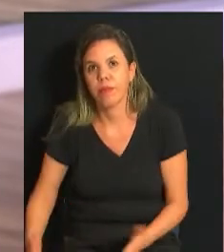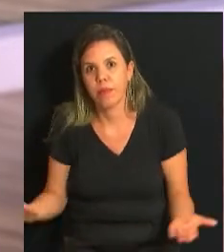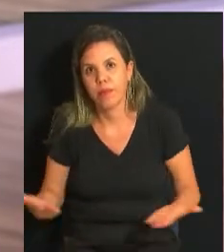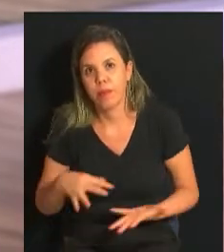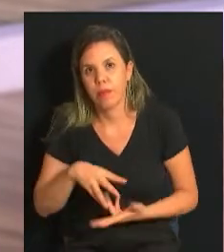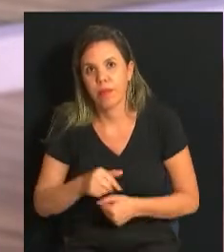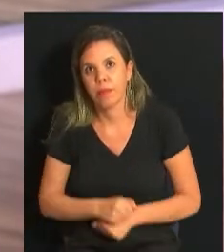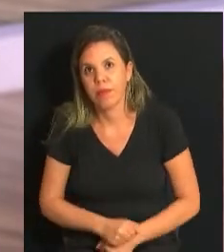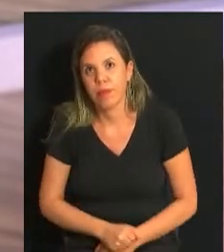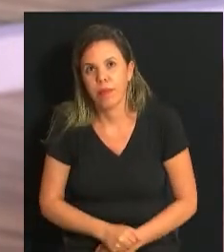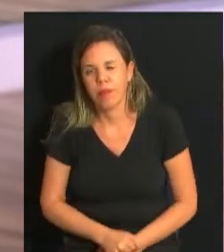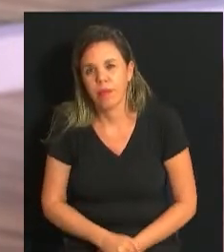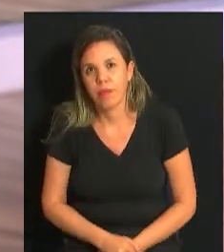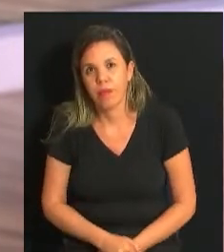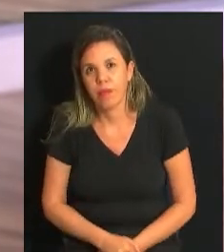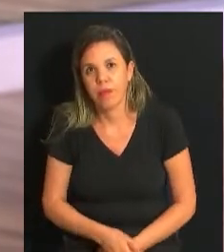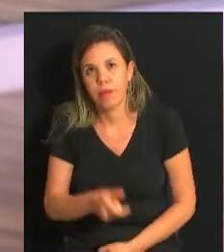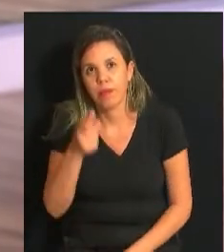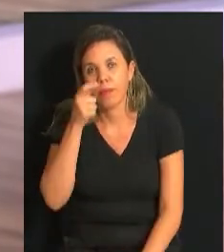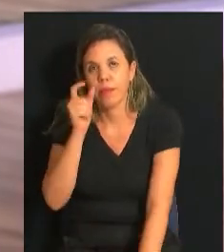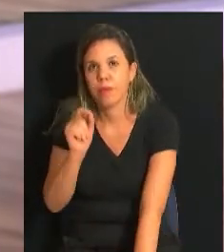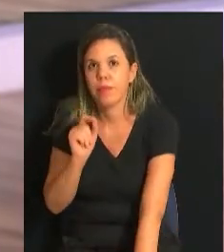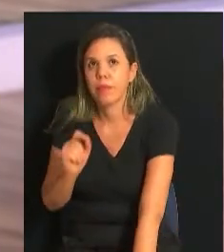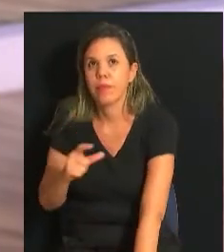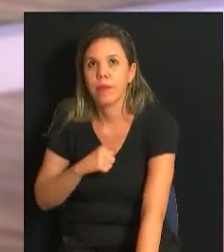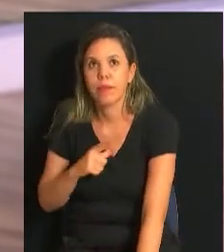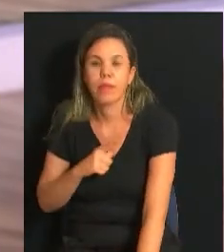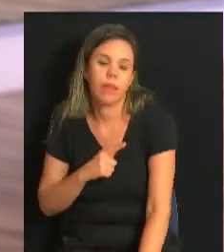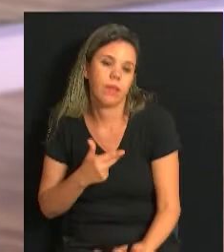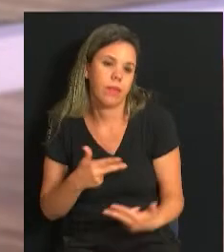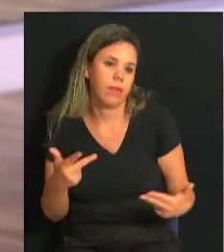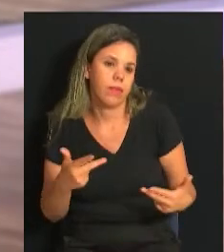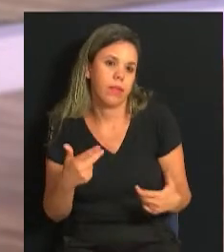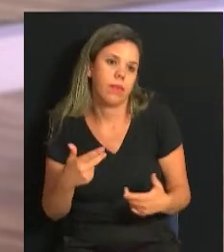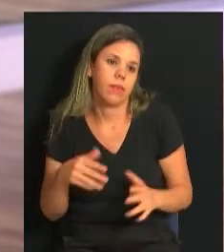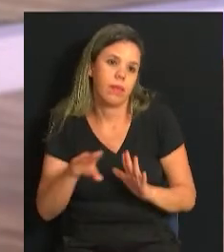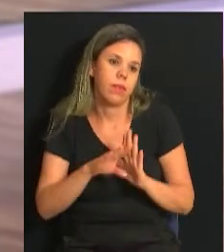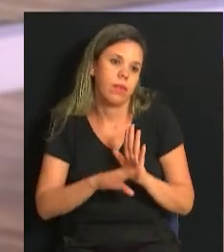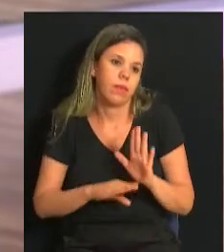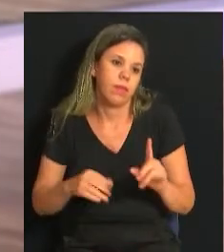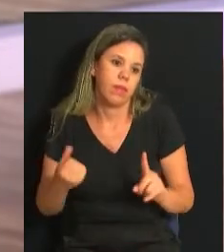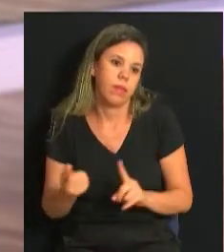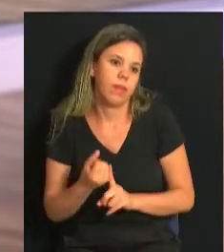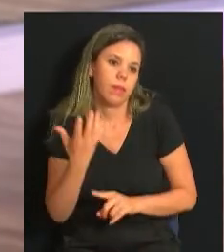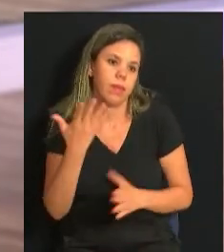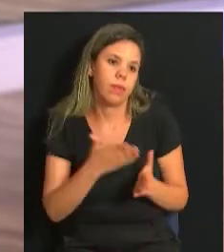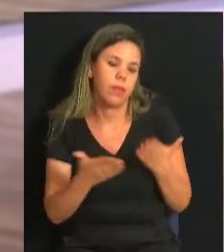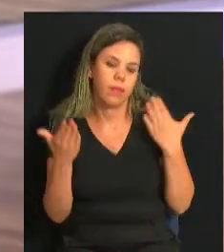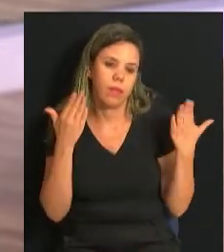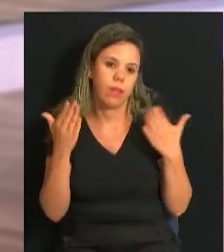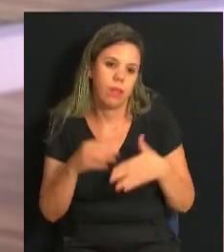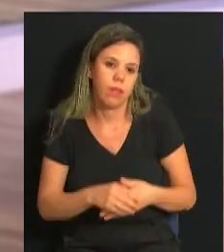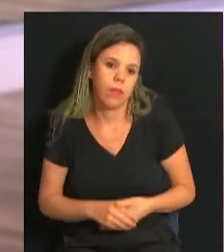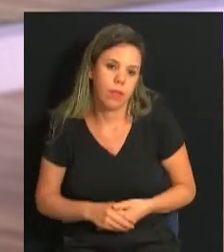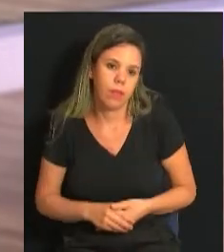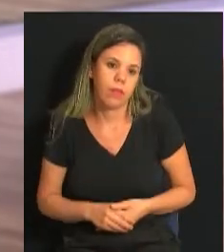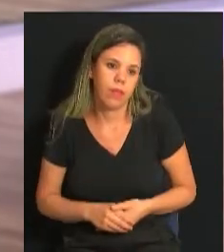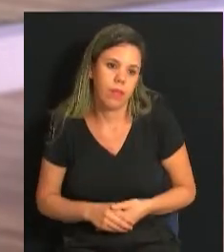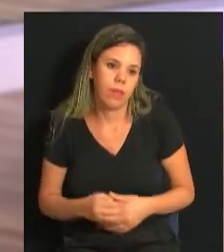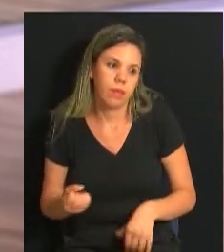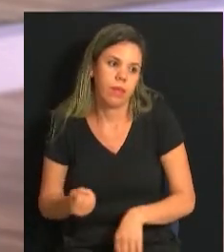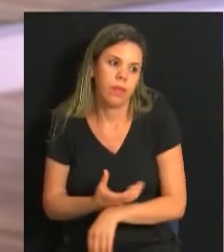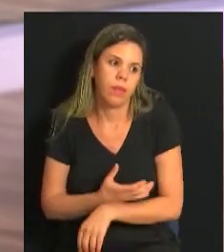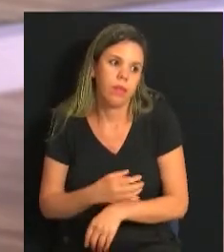hoje né quem a gente vem aqui tem retorno sociais emocionar as pessoas